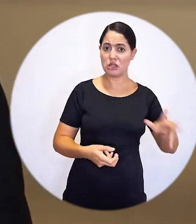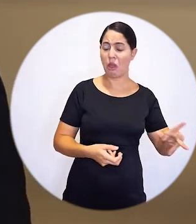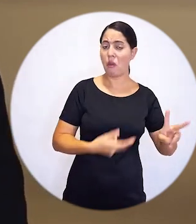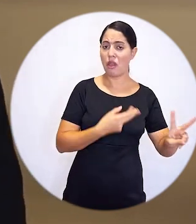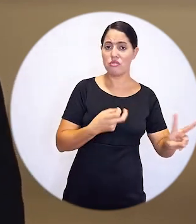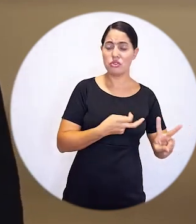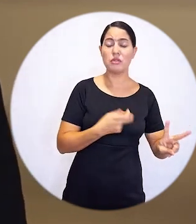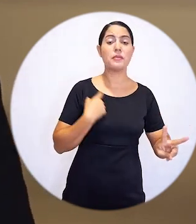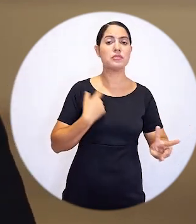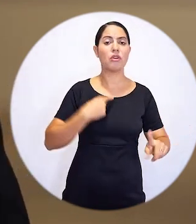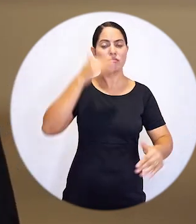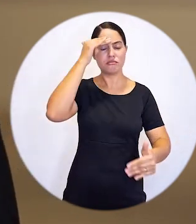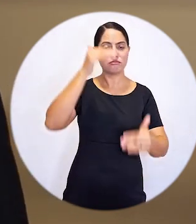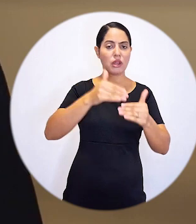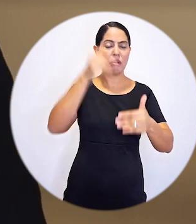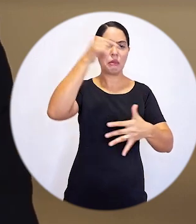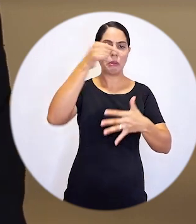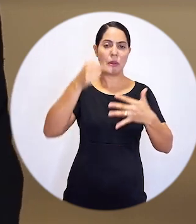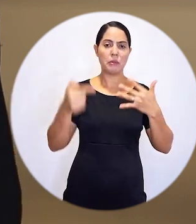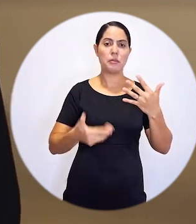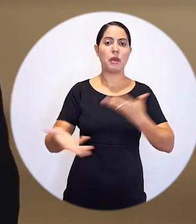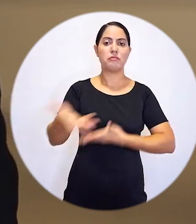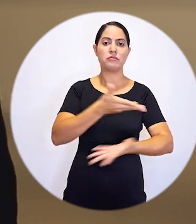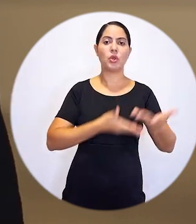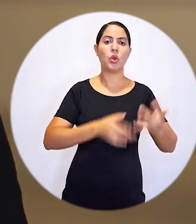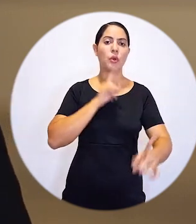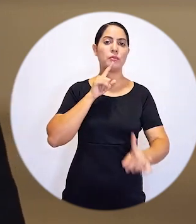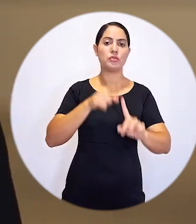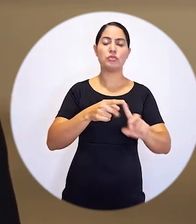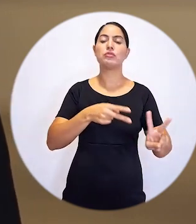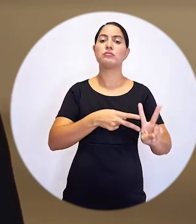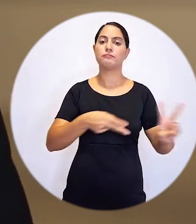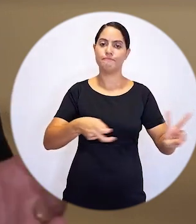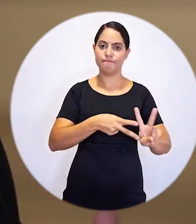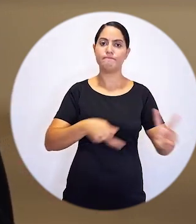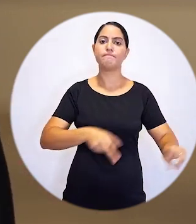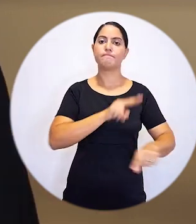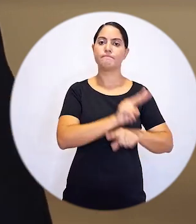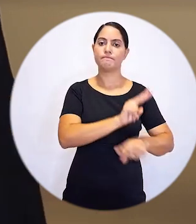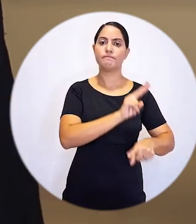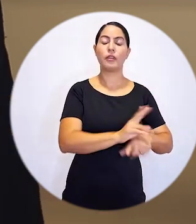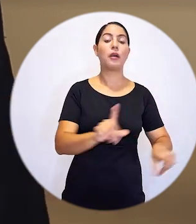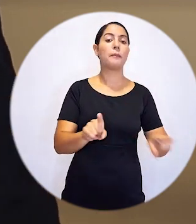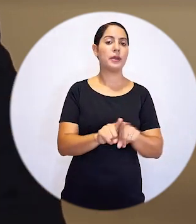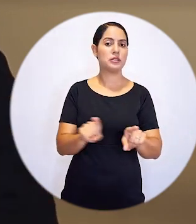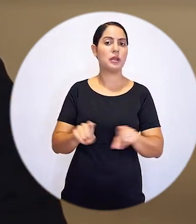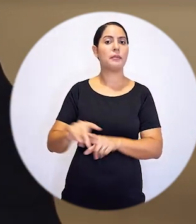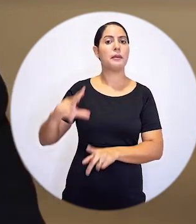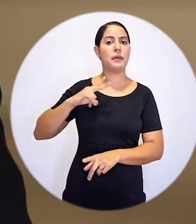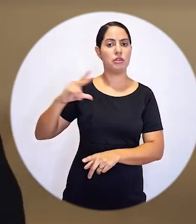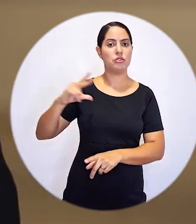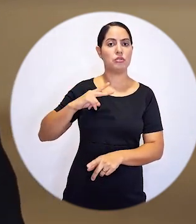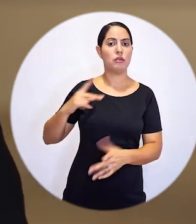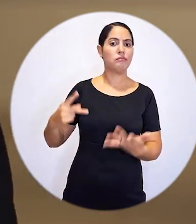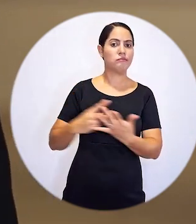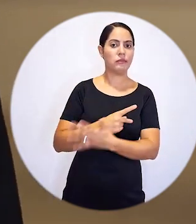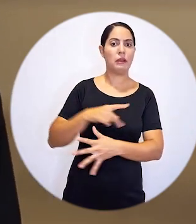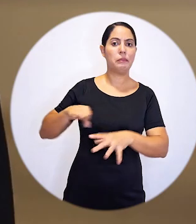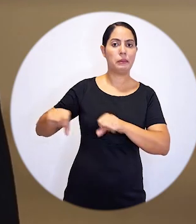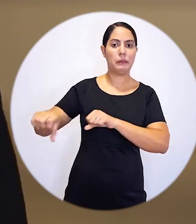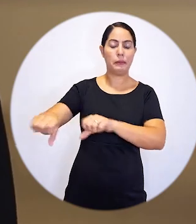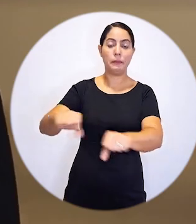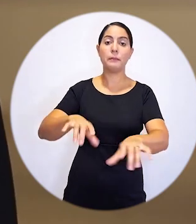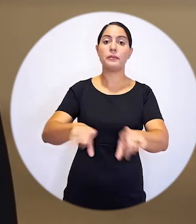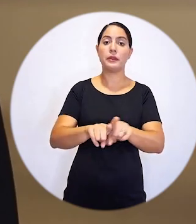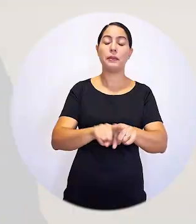que possamos avançar, ao mesmo tempo, na proteção dos direitos dos indígenas, como também na garantia dos direitos particulares que muitas vezes